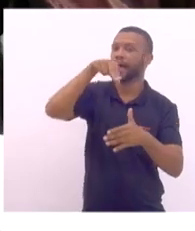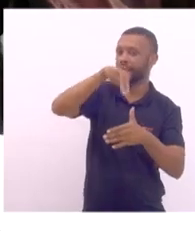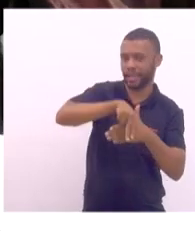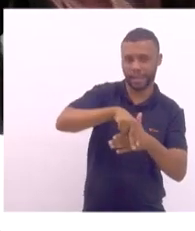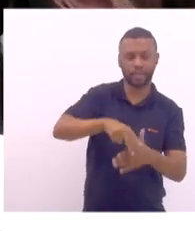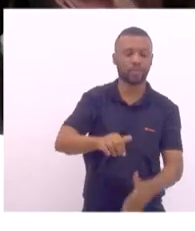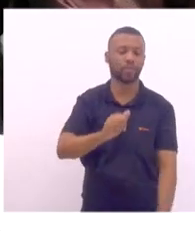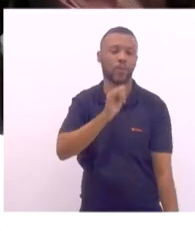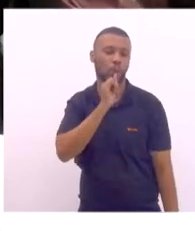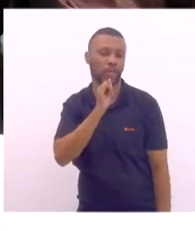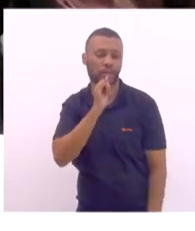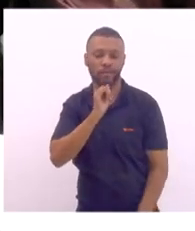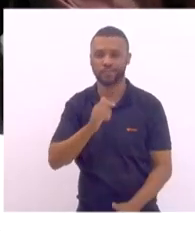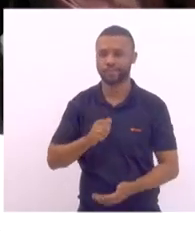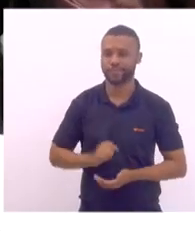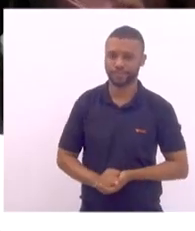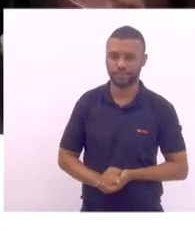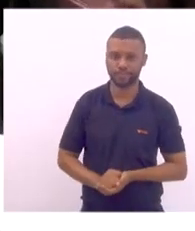que